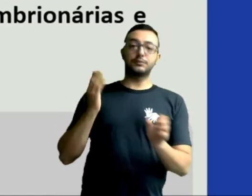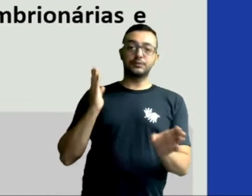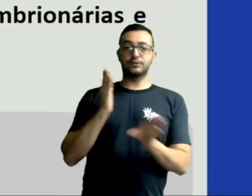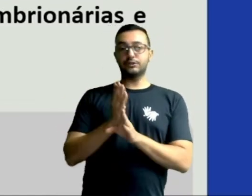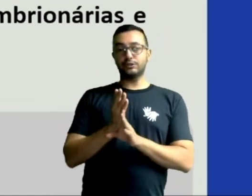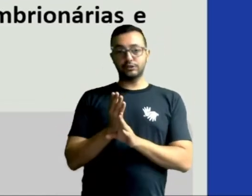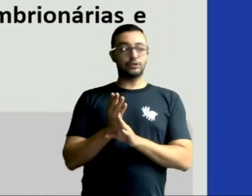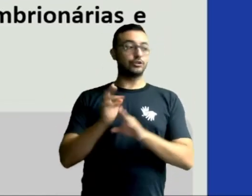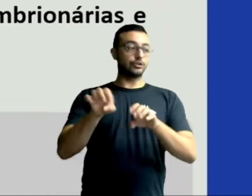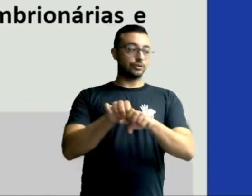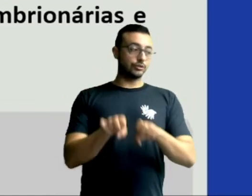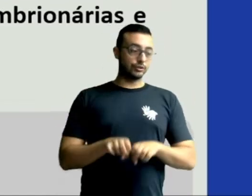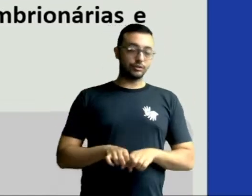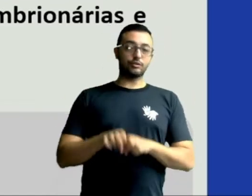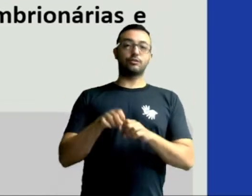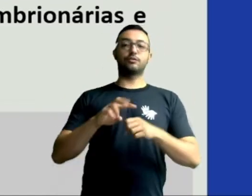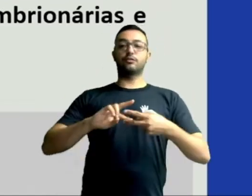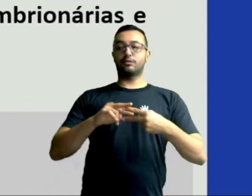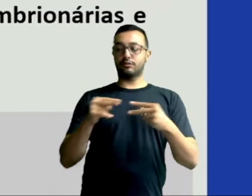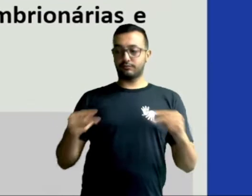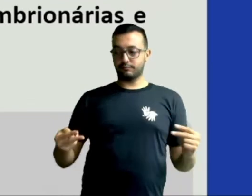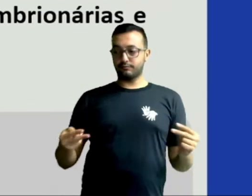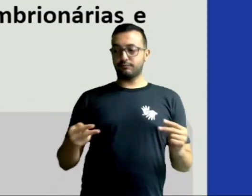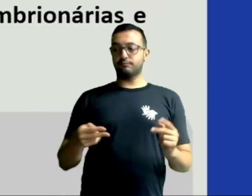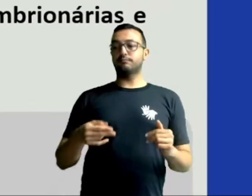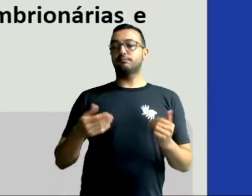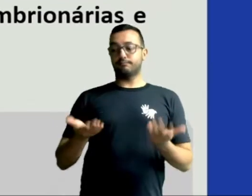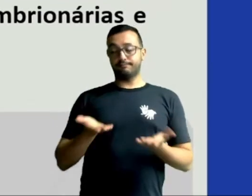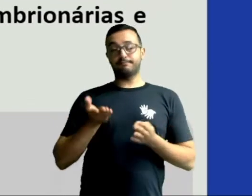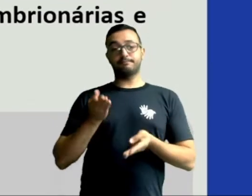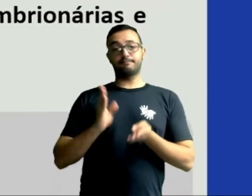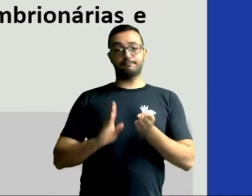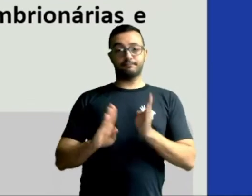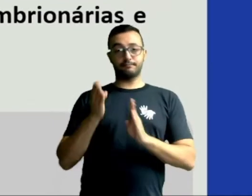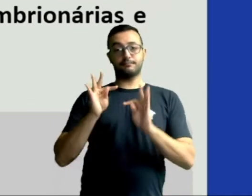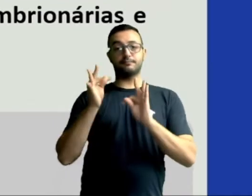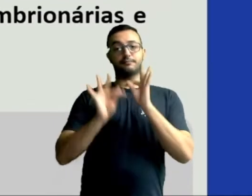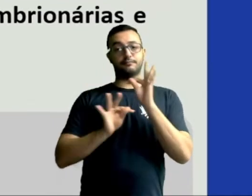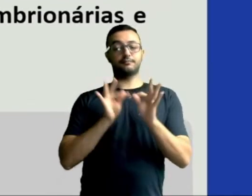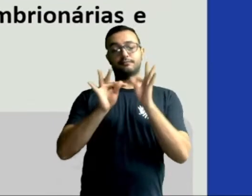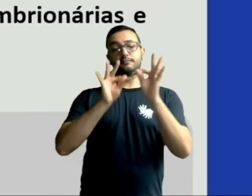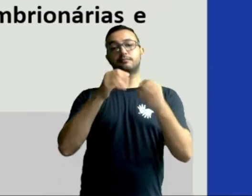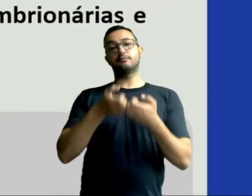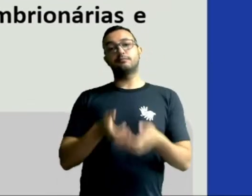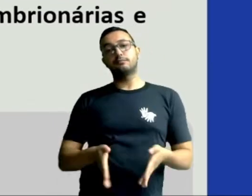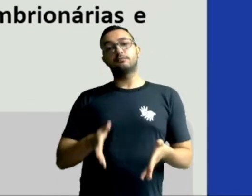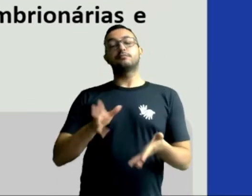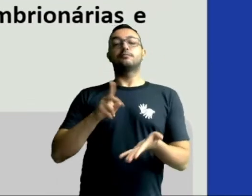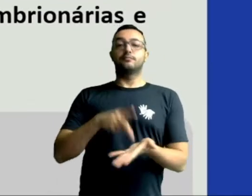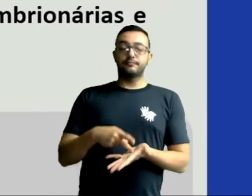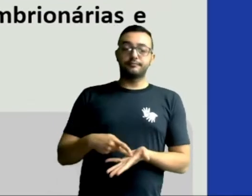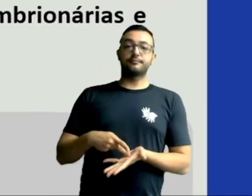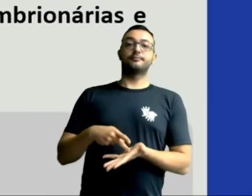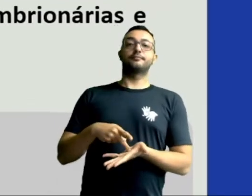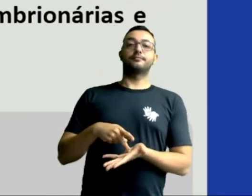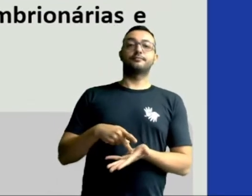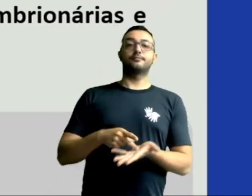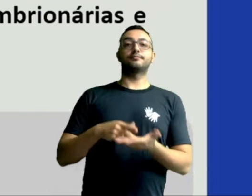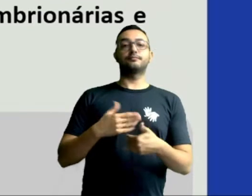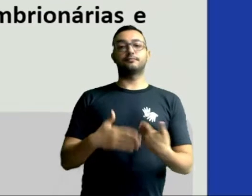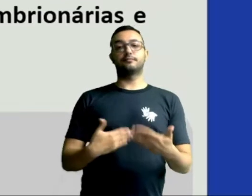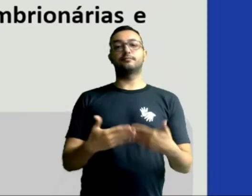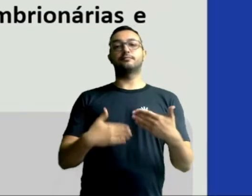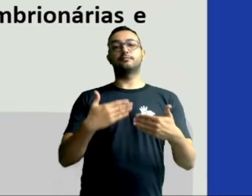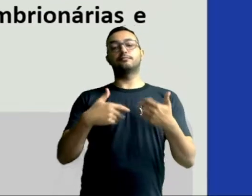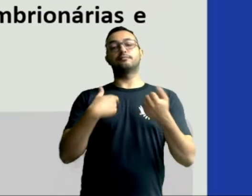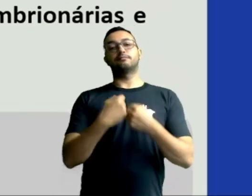descoberta da estrutura do DNA, que a biotecnologia ela começou realmente, de fato, a